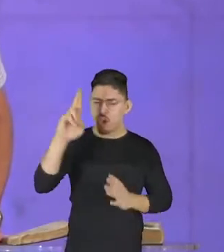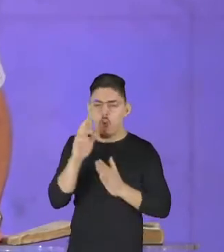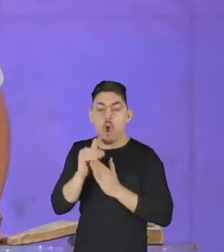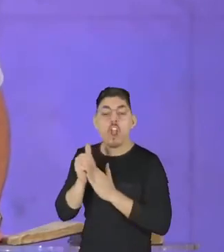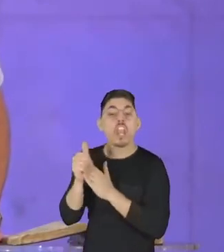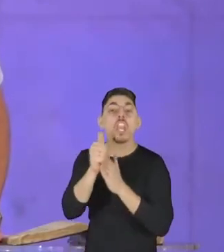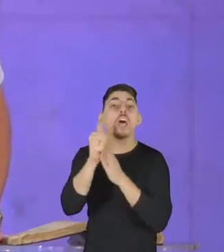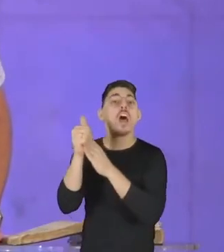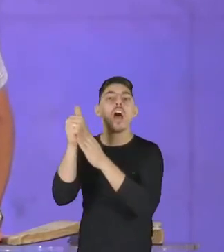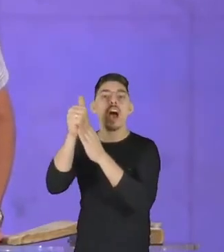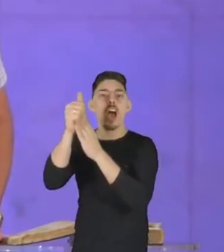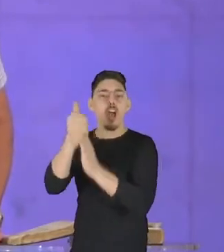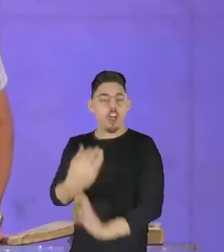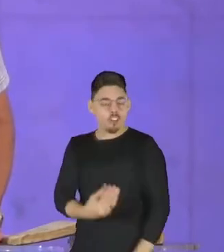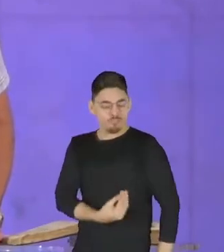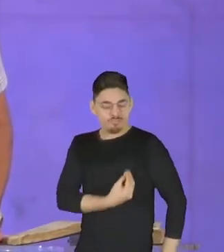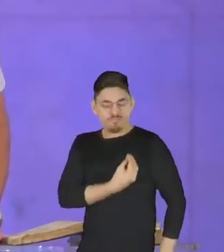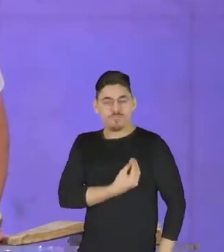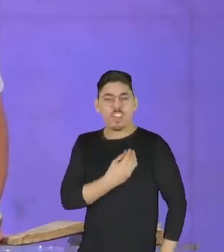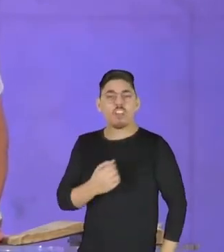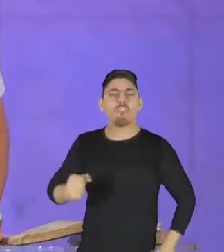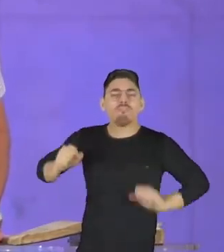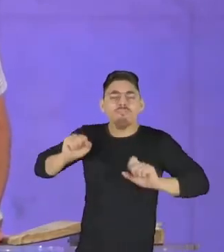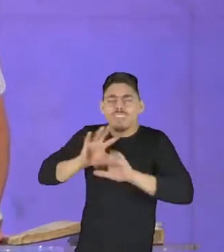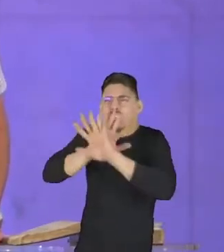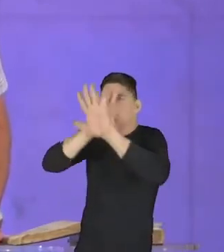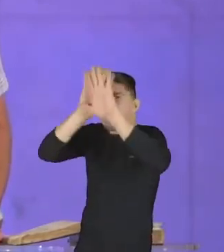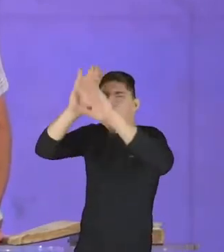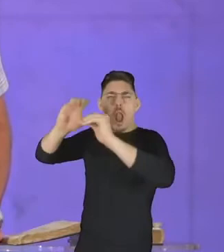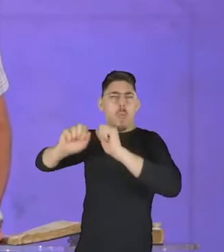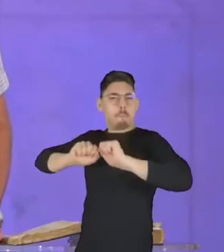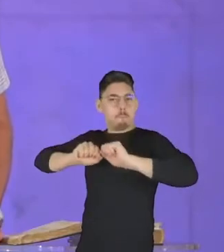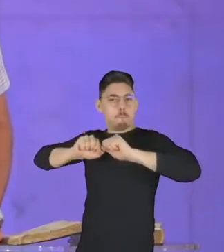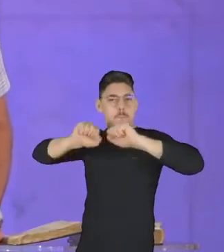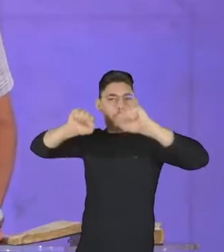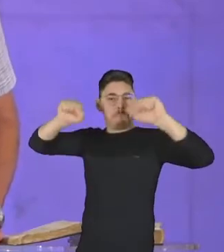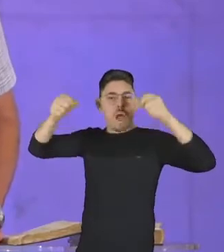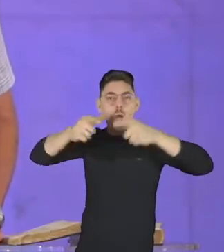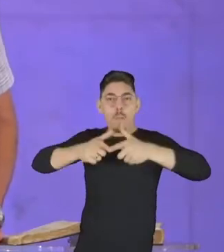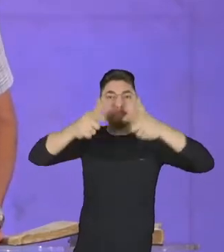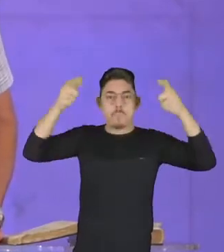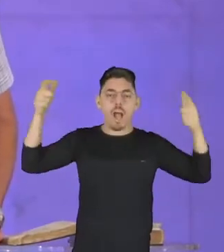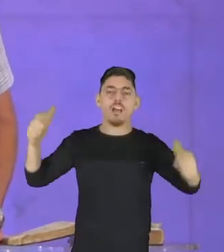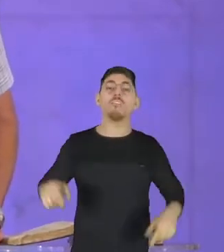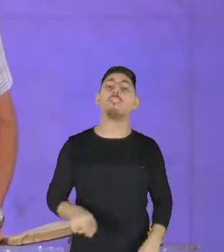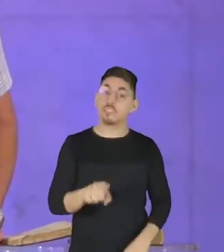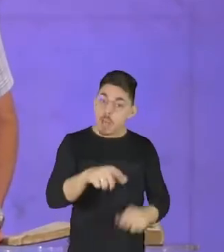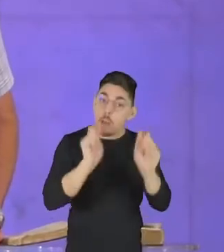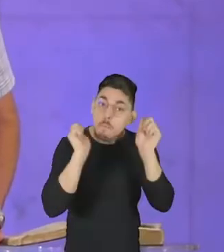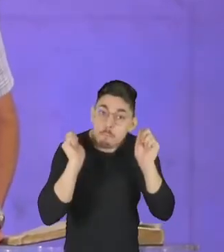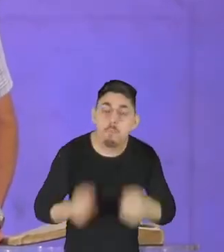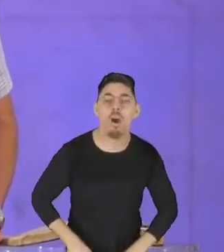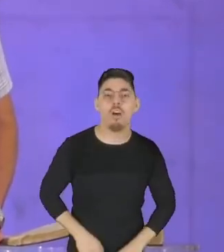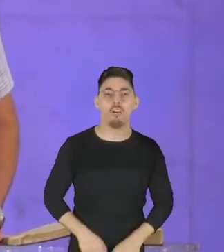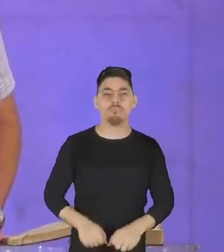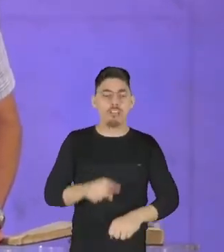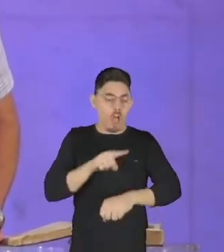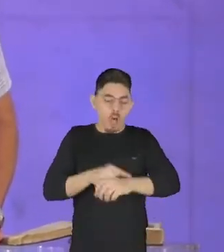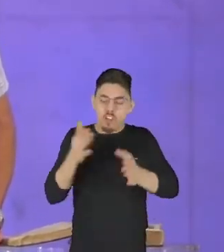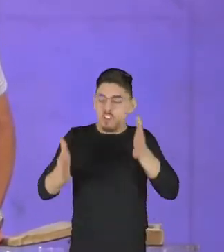uma glória cada vez maior. Você pode viver com uma glória cada